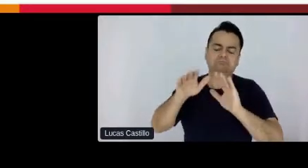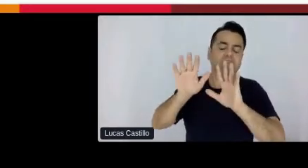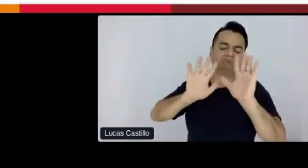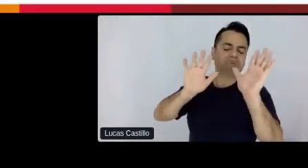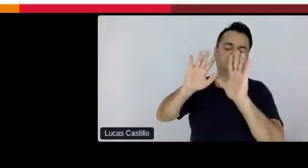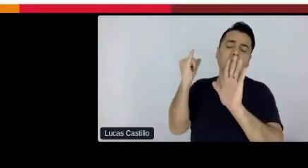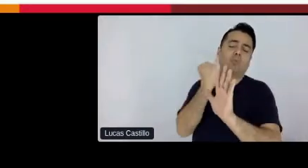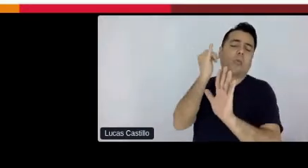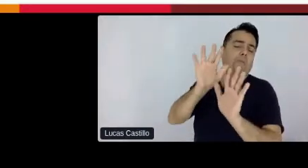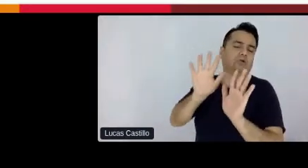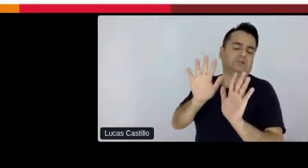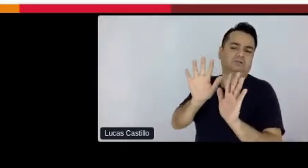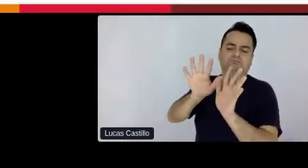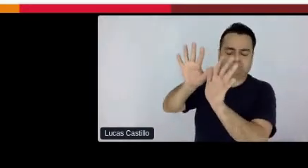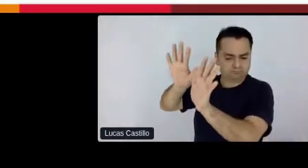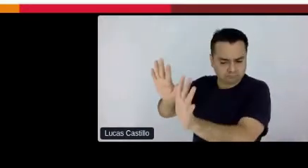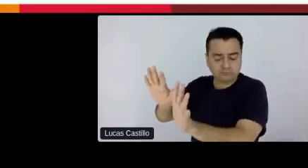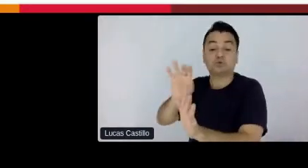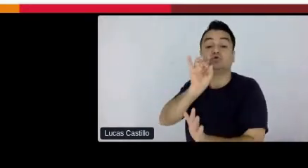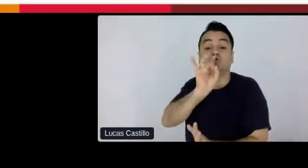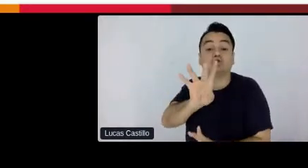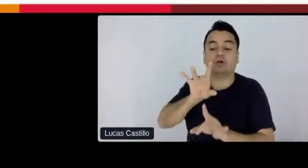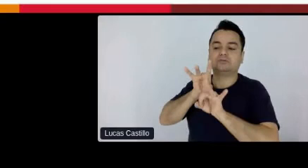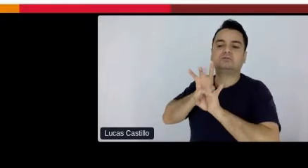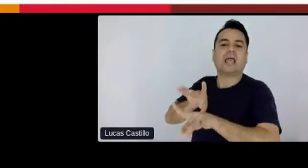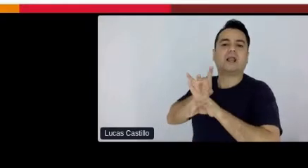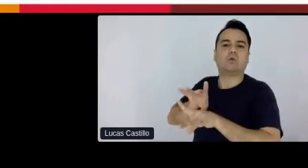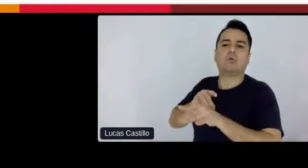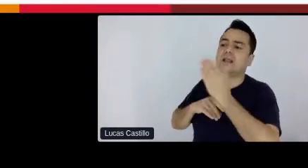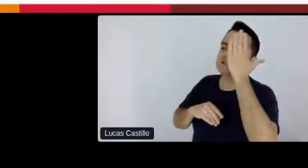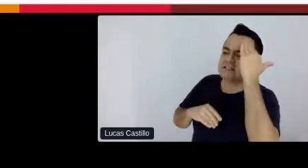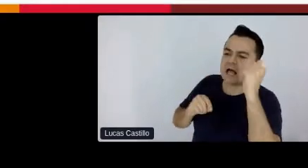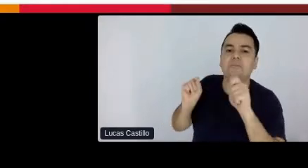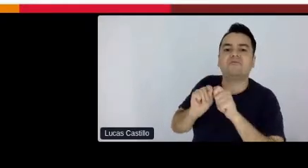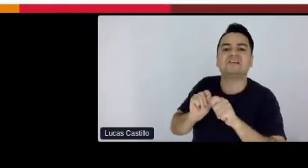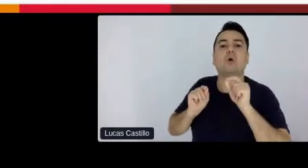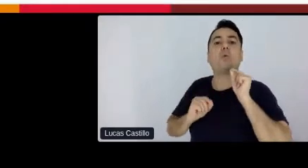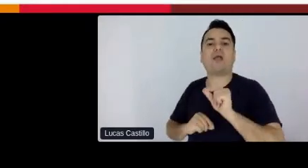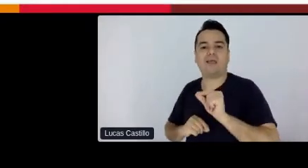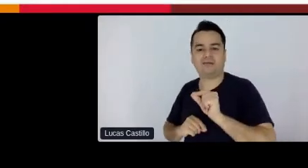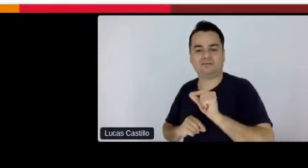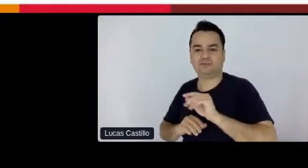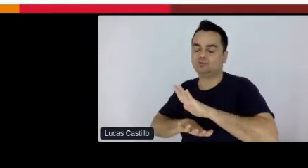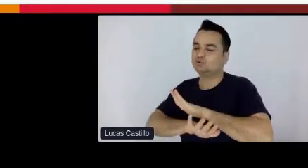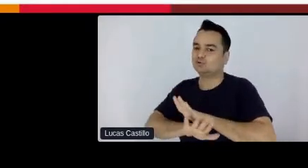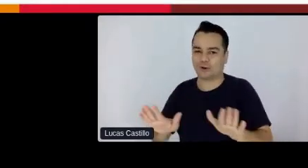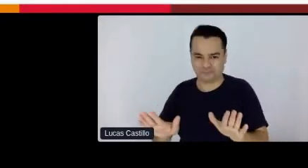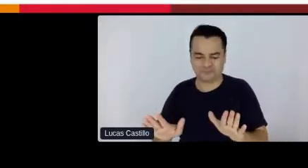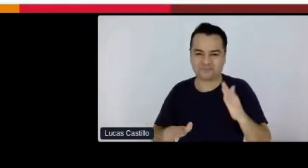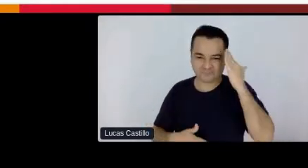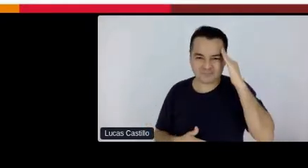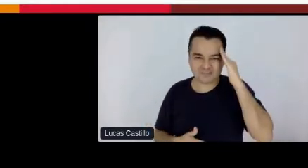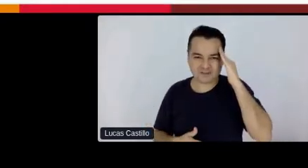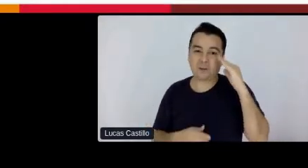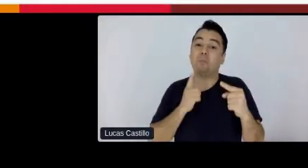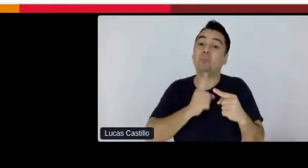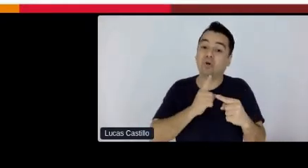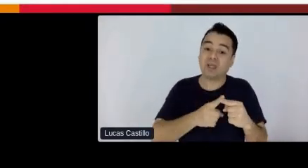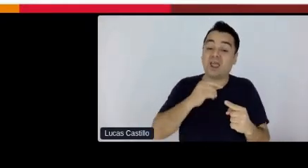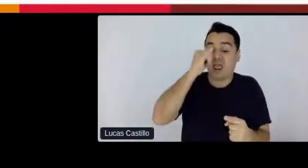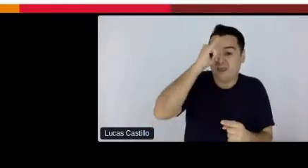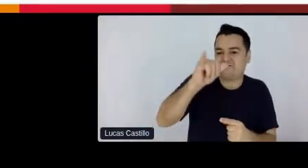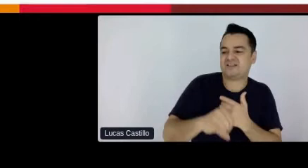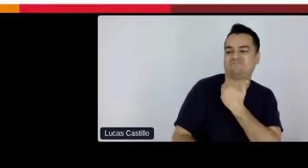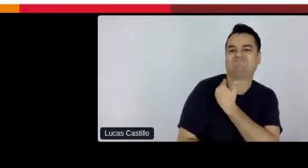que não vai compor, né, você avaliar tecnicamente aquele candidato que chegou para você. Né? Então, na hora que